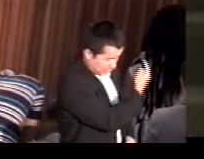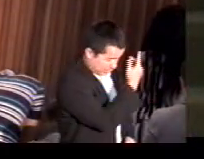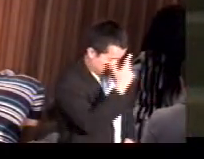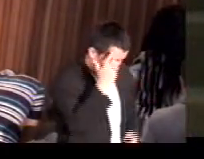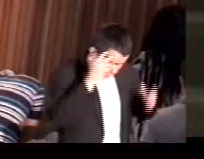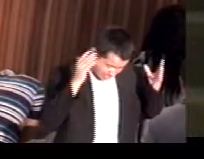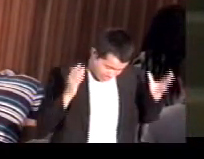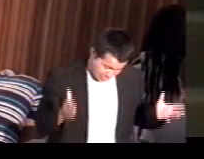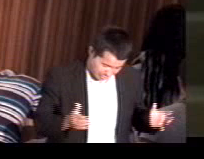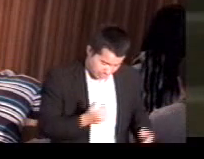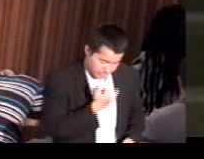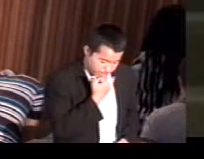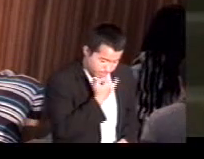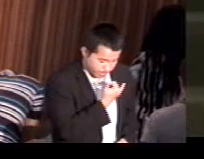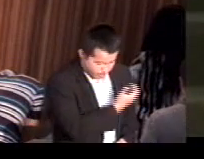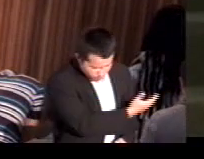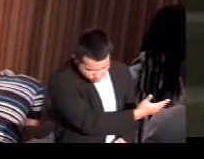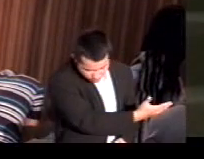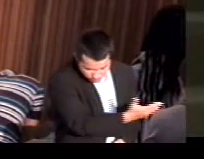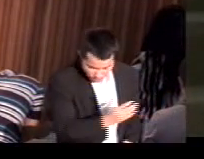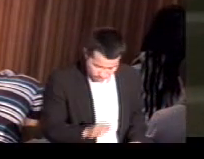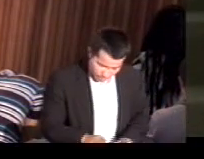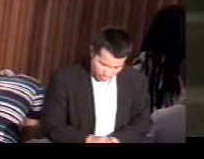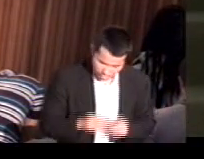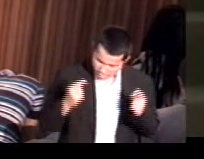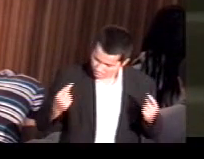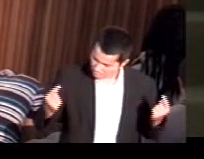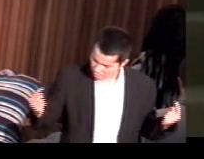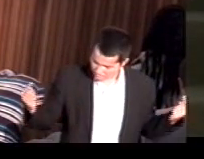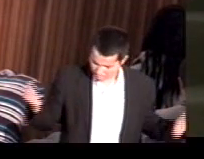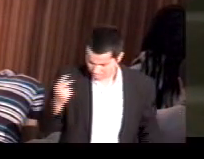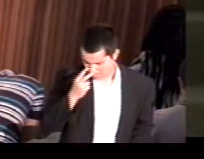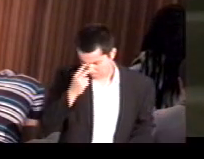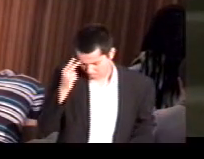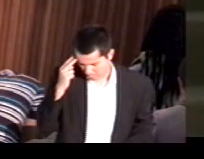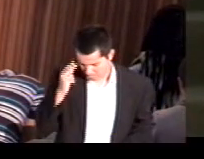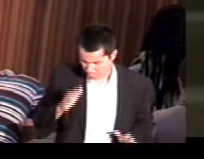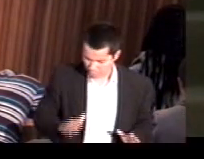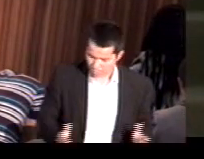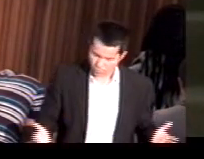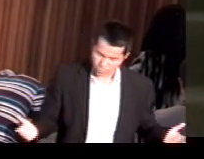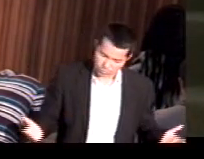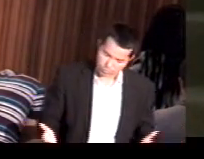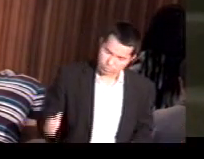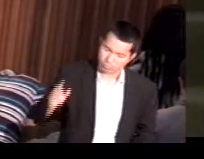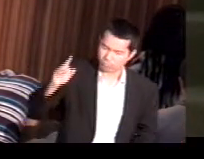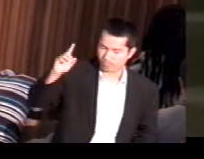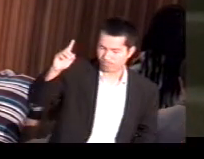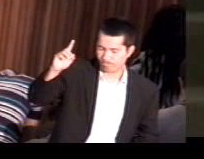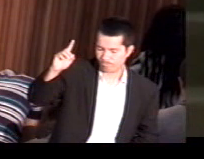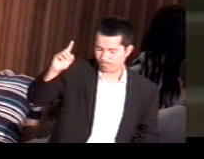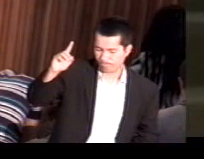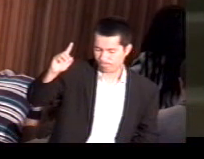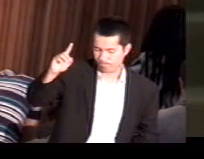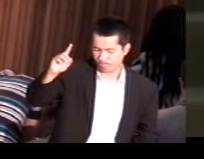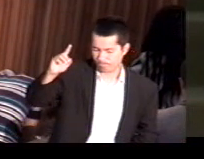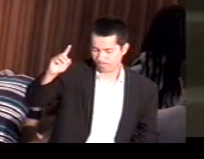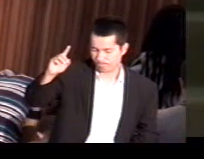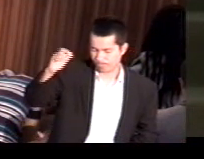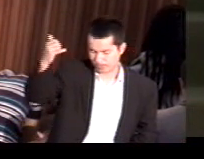deu oportunidades, mas hoje o Senhor mandou dizer que o tempo